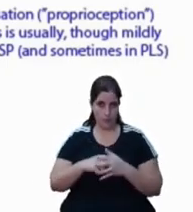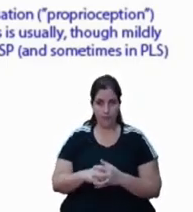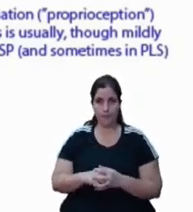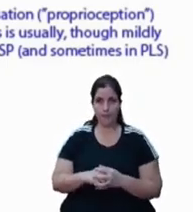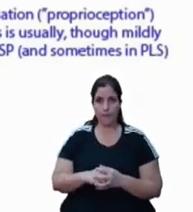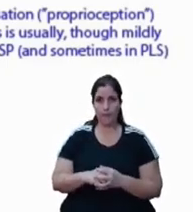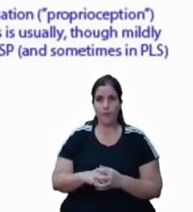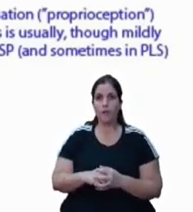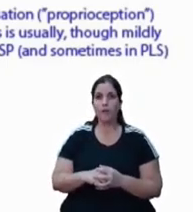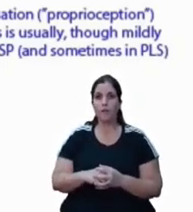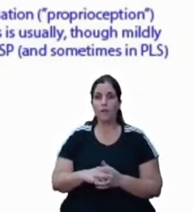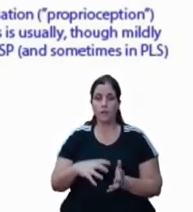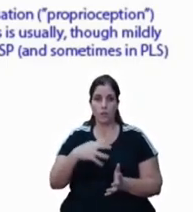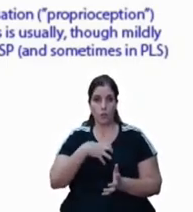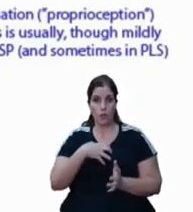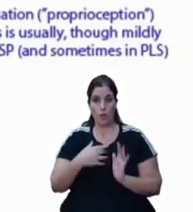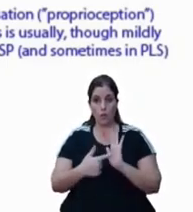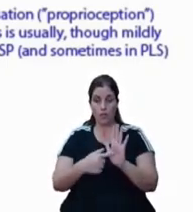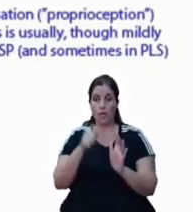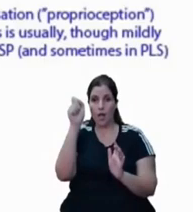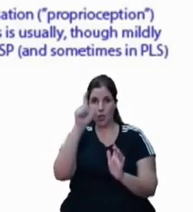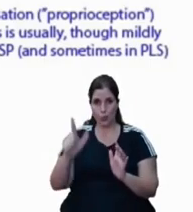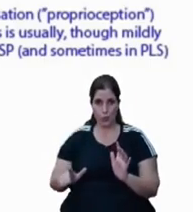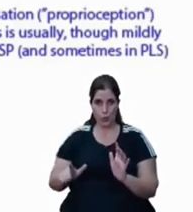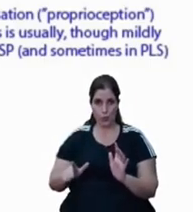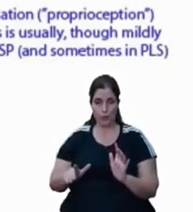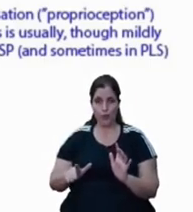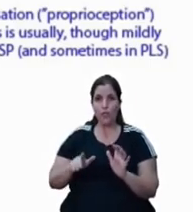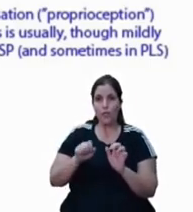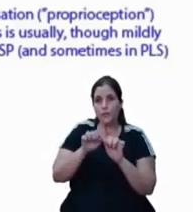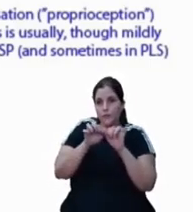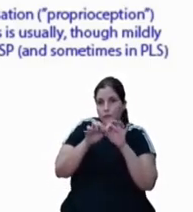essa via sensorial é mostrada aqui em azul, e essas fibras